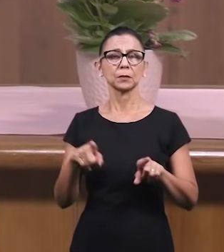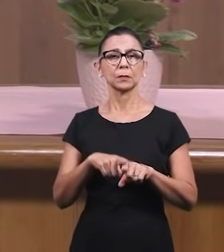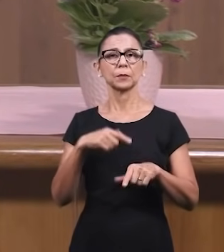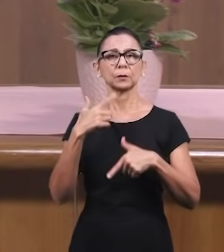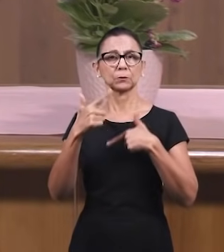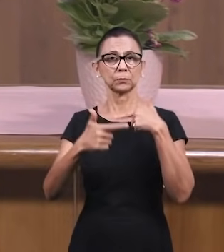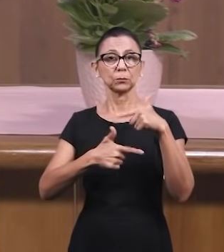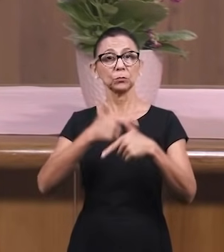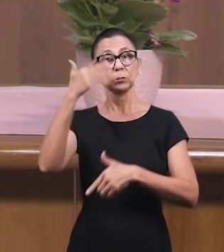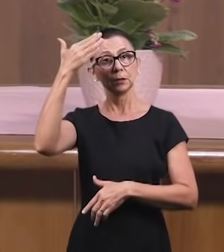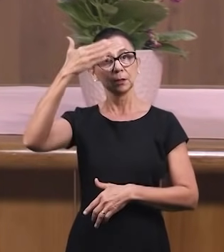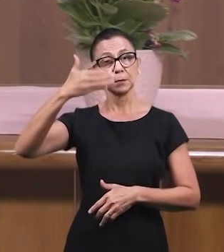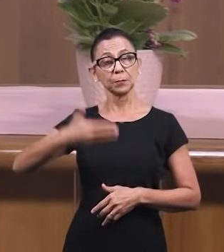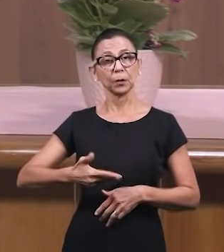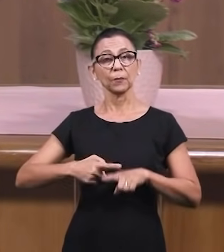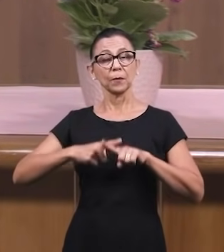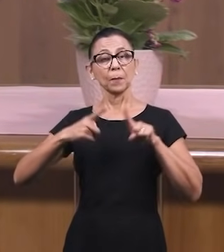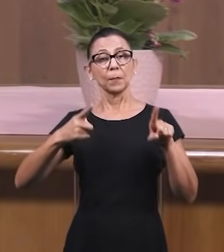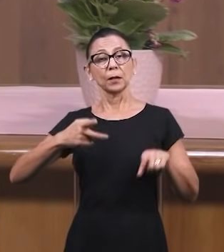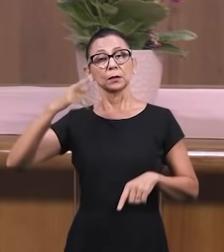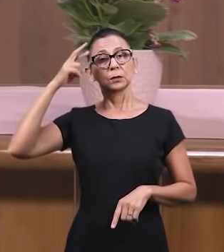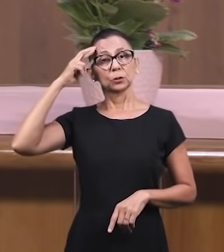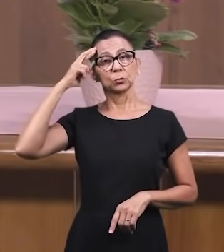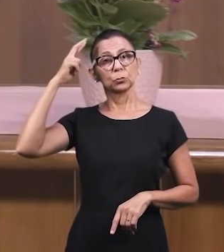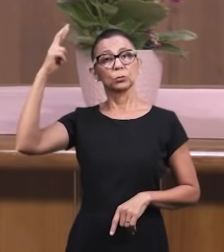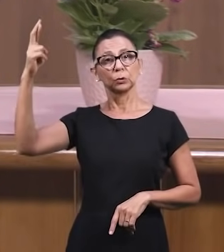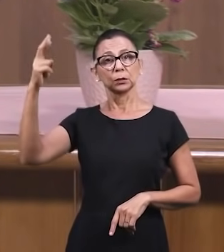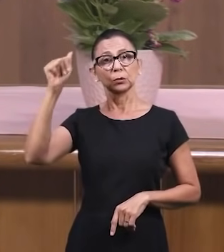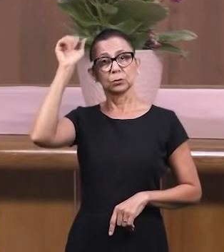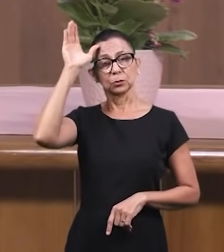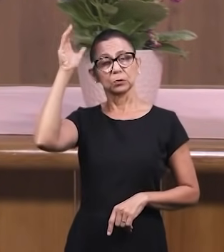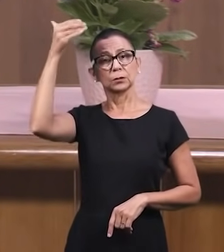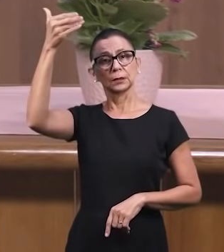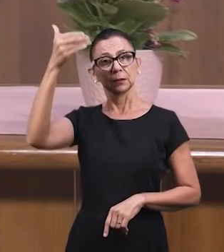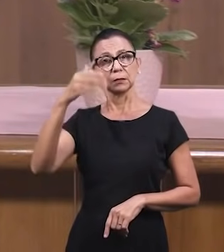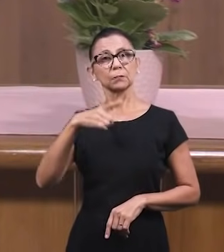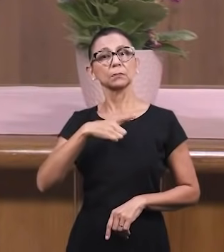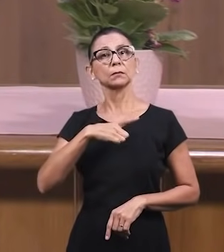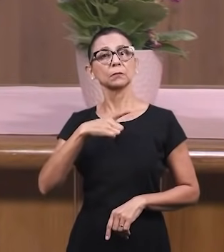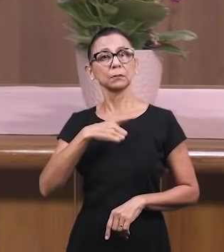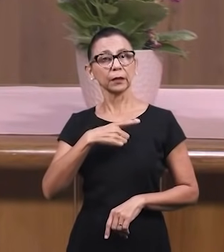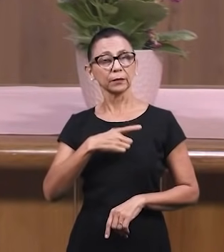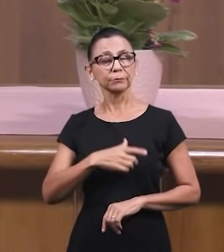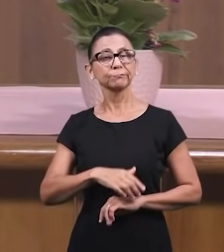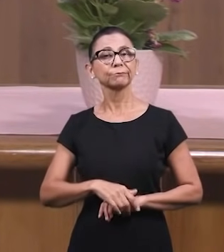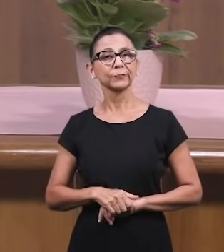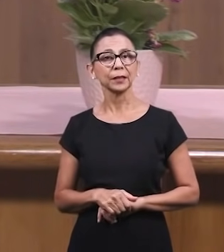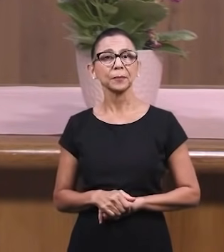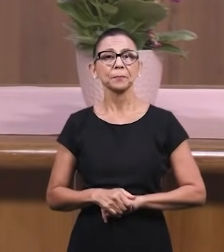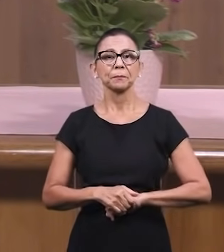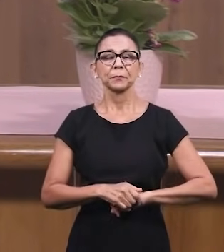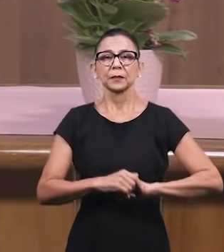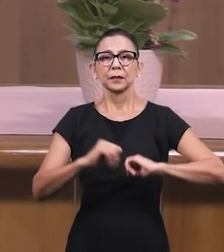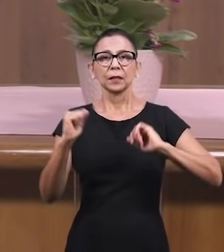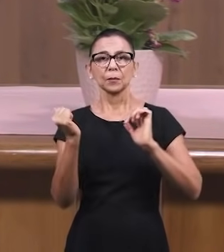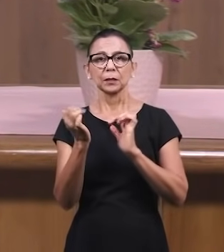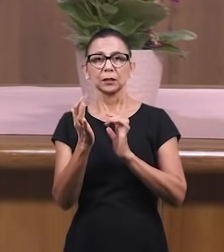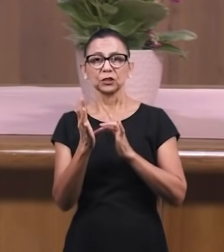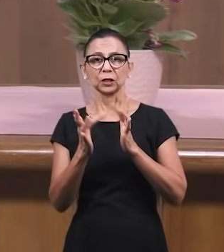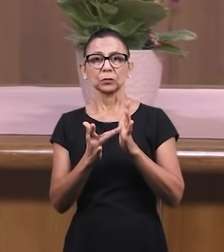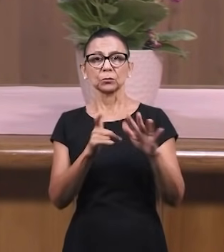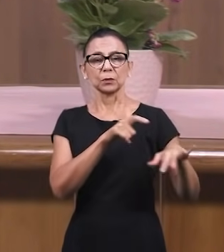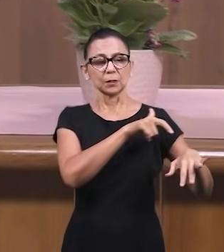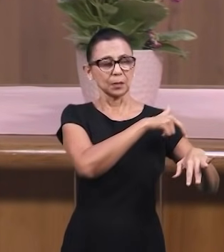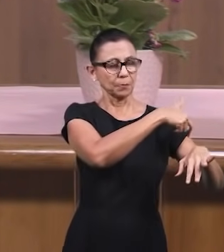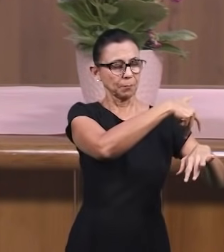por amanhecer. E o Senhor Jesus estava perto do barco e muitos não o reconheceram. Mas Pedro,